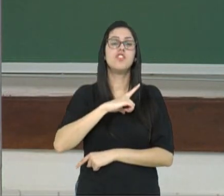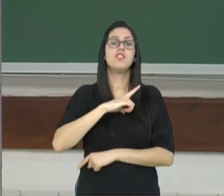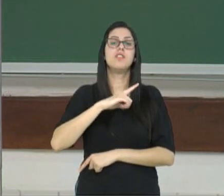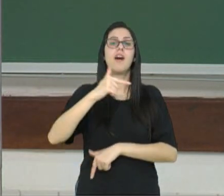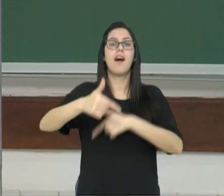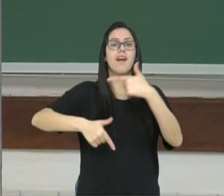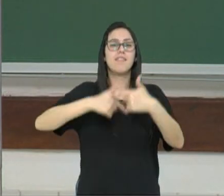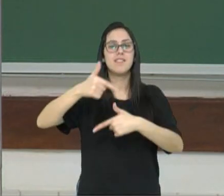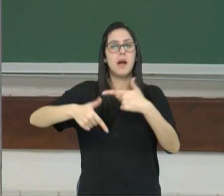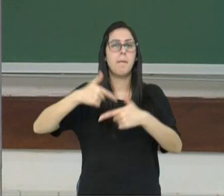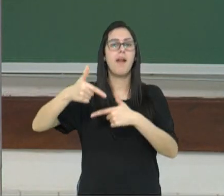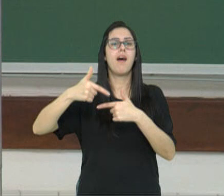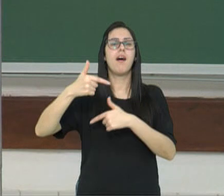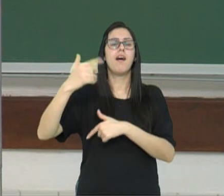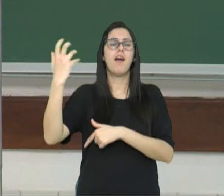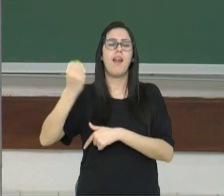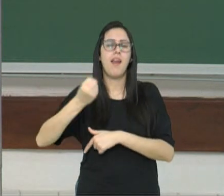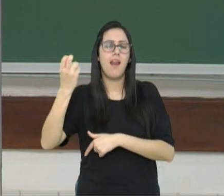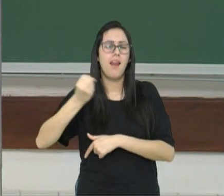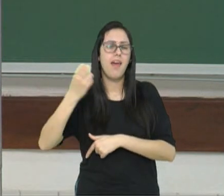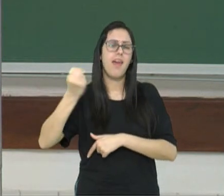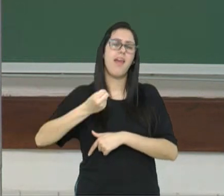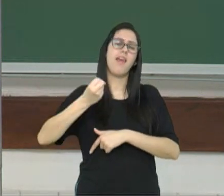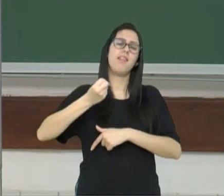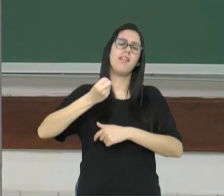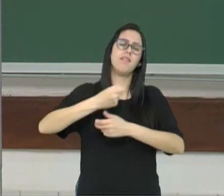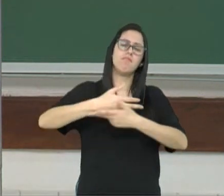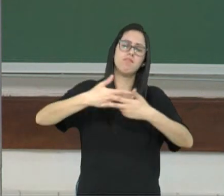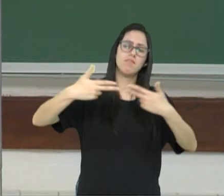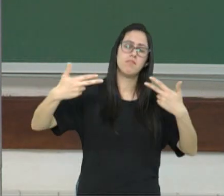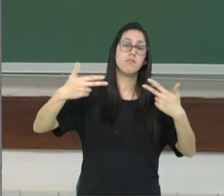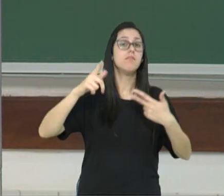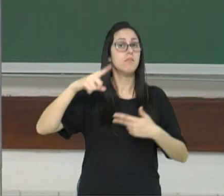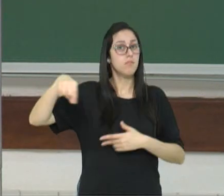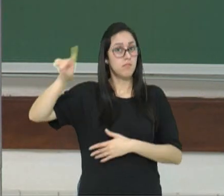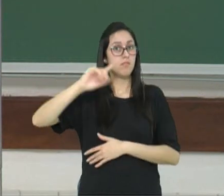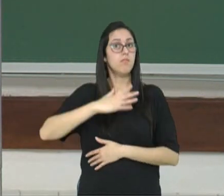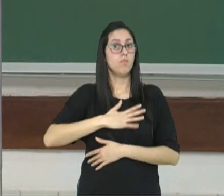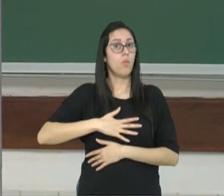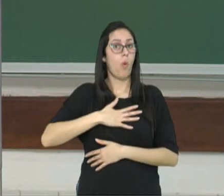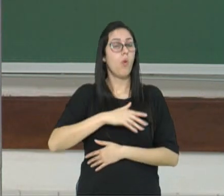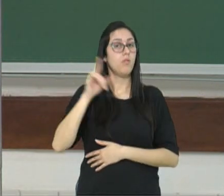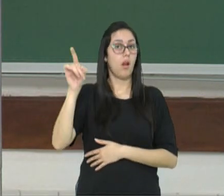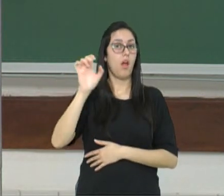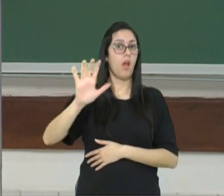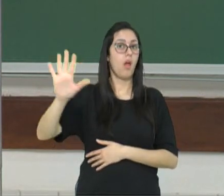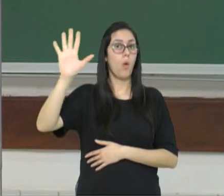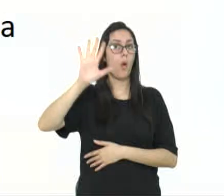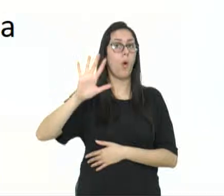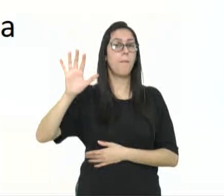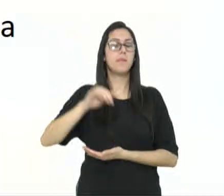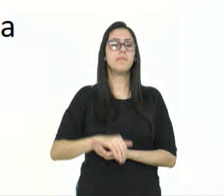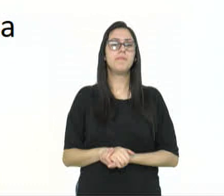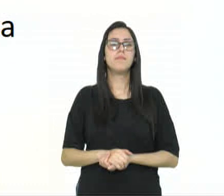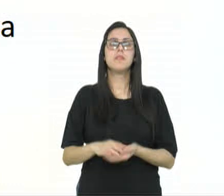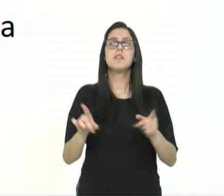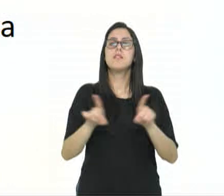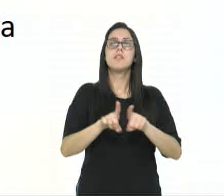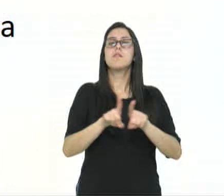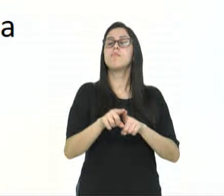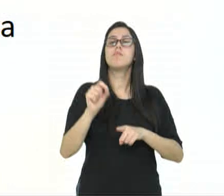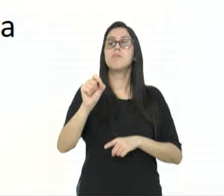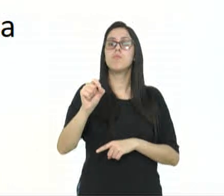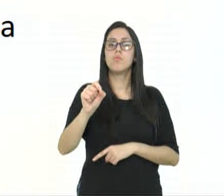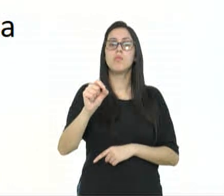e de conservas, produtos muito apreciados por essa população europeia. Também trouxeram para cá